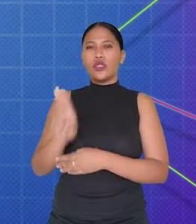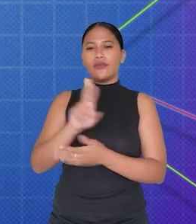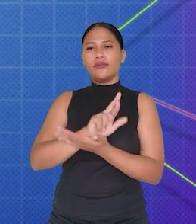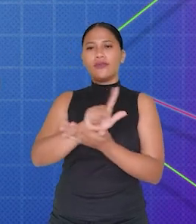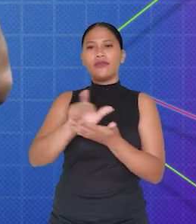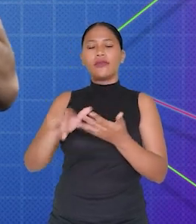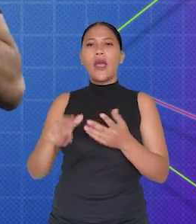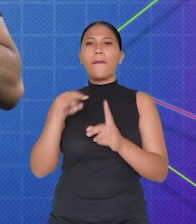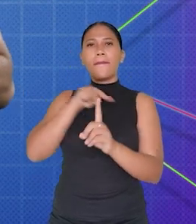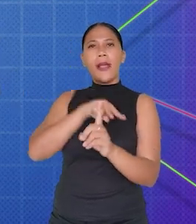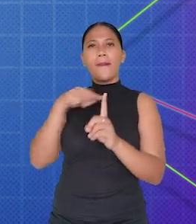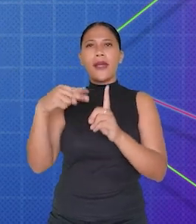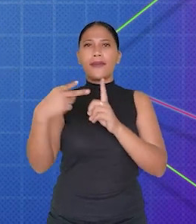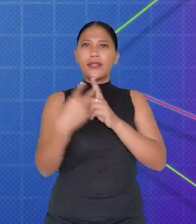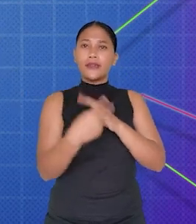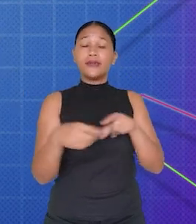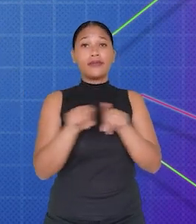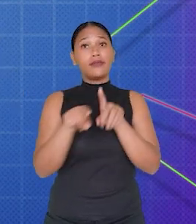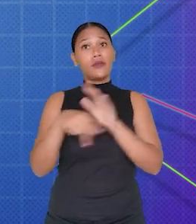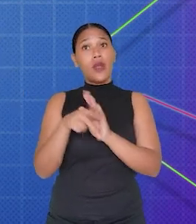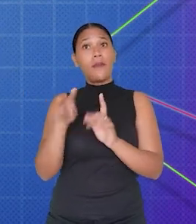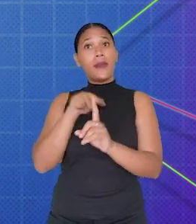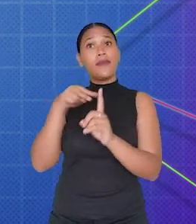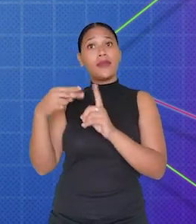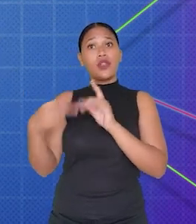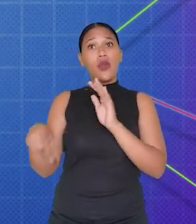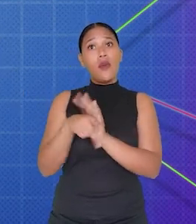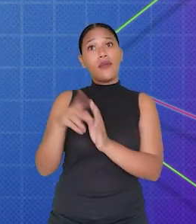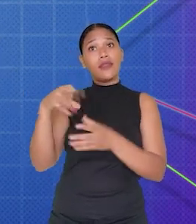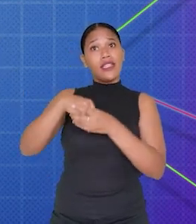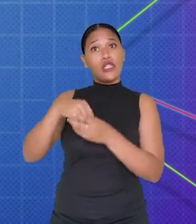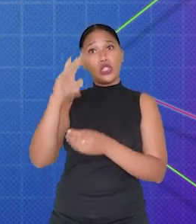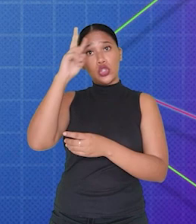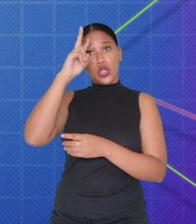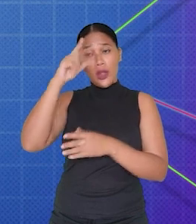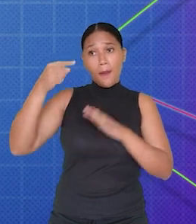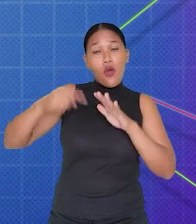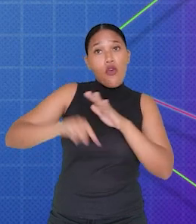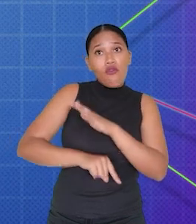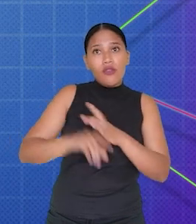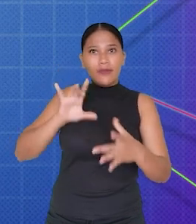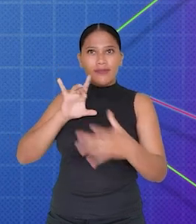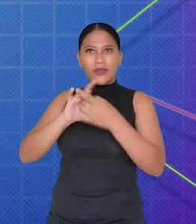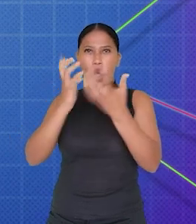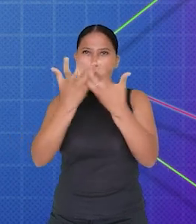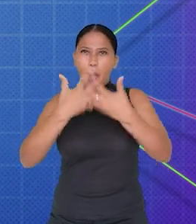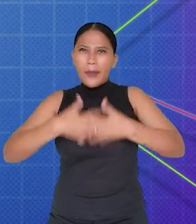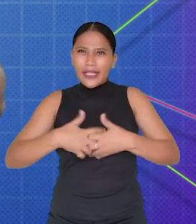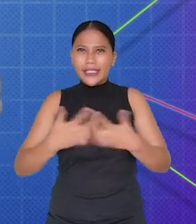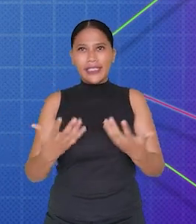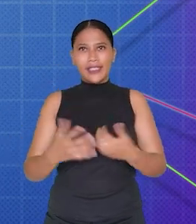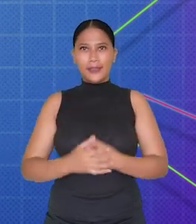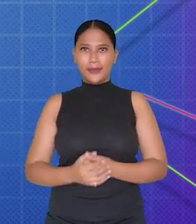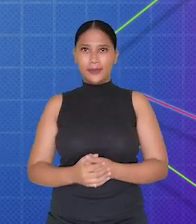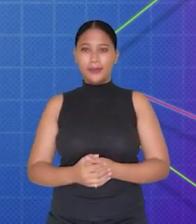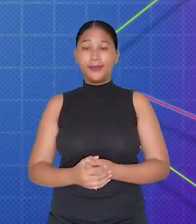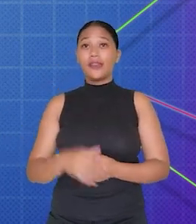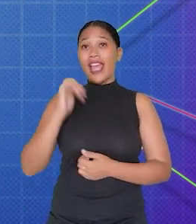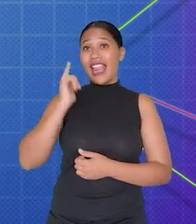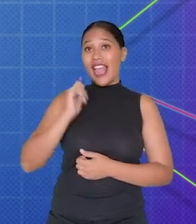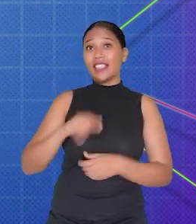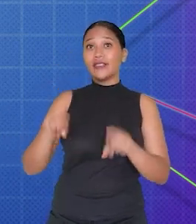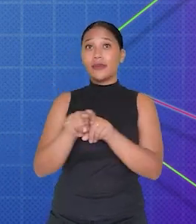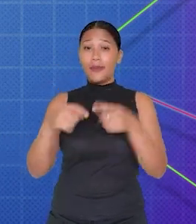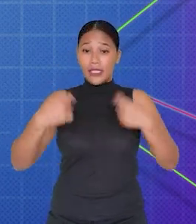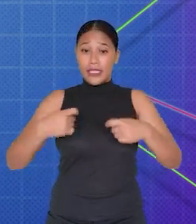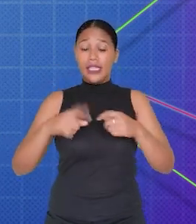explorar diferentes perspectivas e perspectivas da história, o que ajuda a aumentar a profundidade e a complexidade da narrativa. A